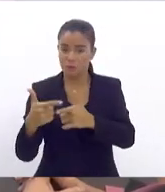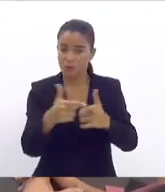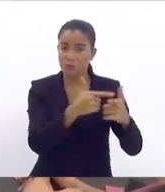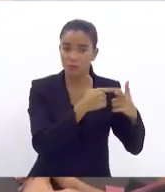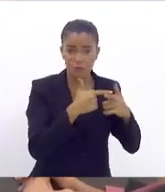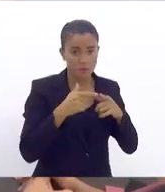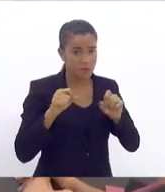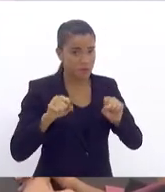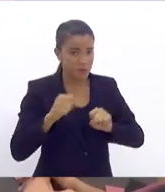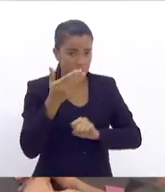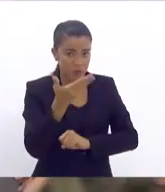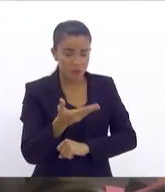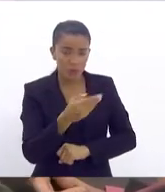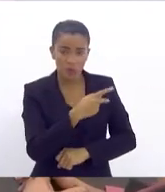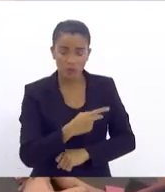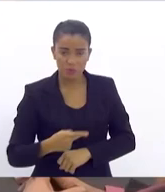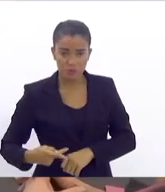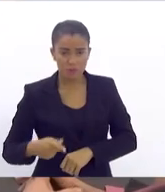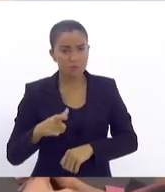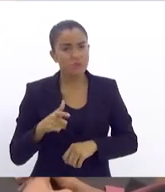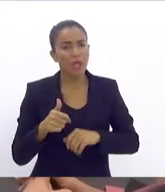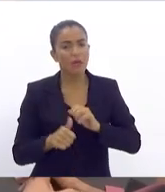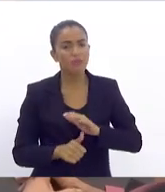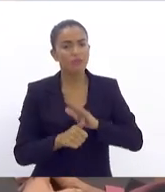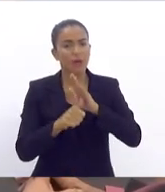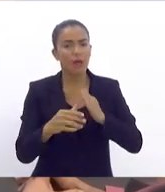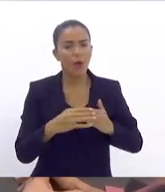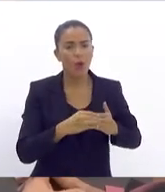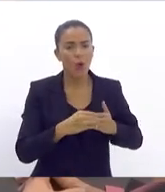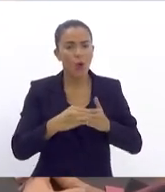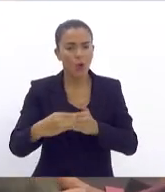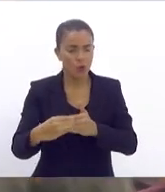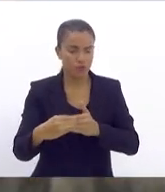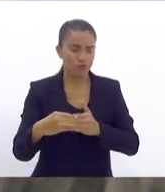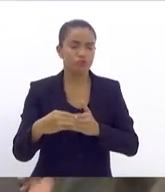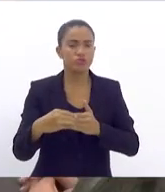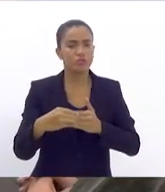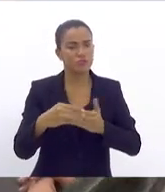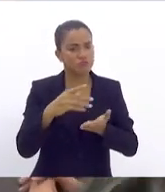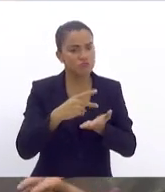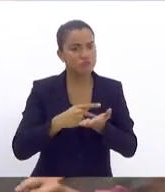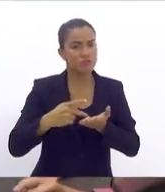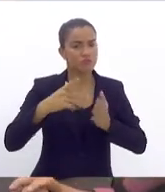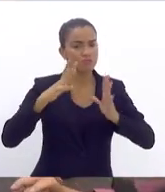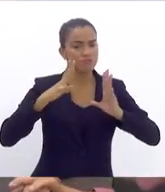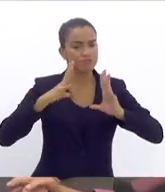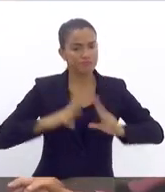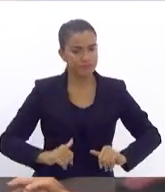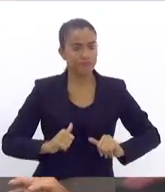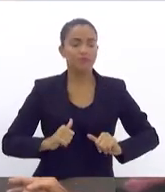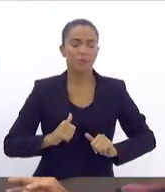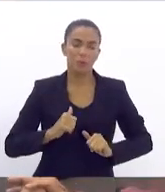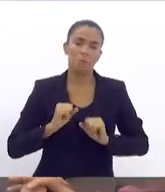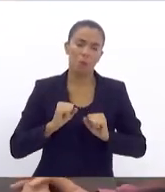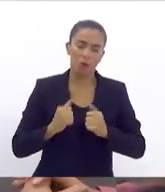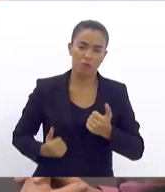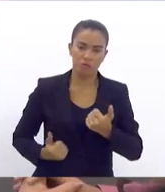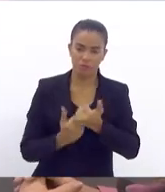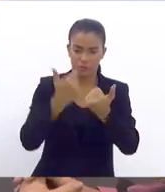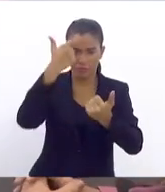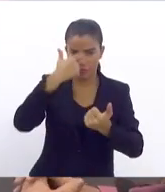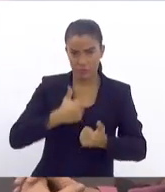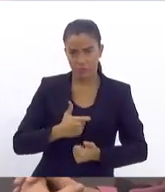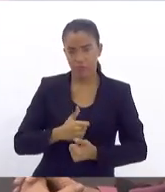Vossa Excelência tem conduzido essa comissão de uma forma bem lisa. e pode contar comigo aqui enquanto eu estiver